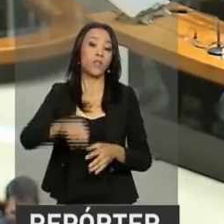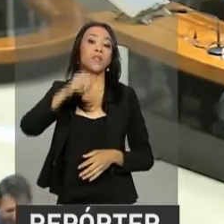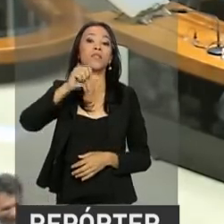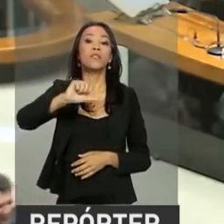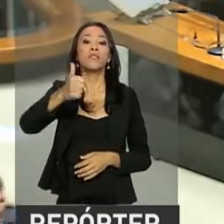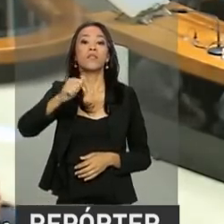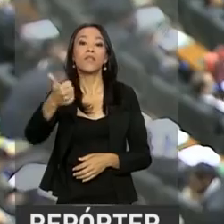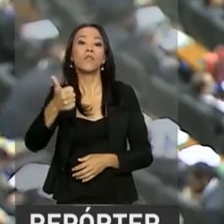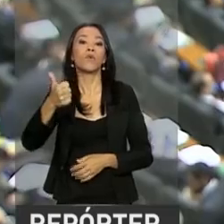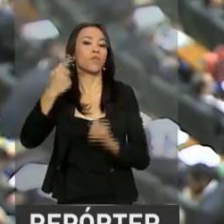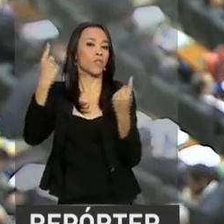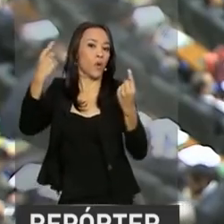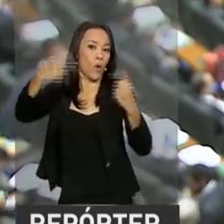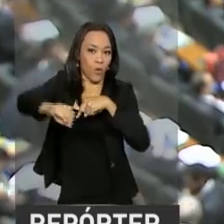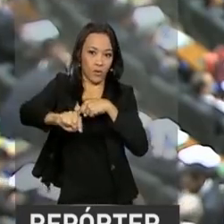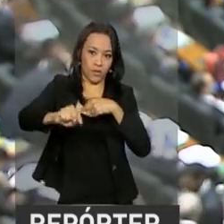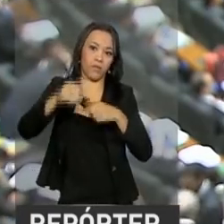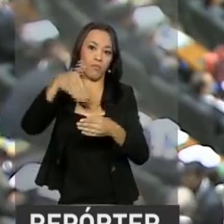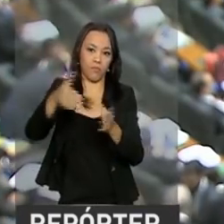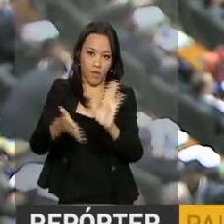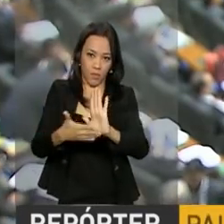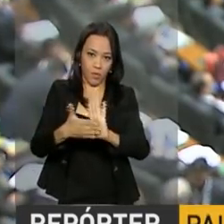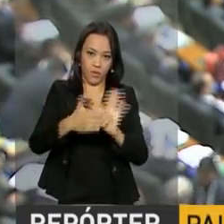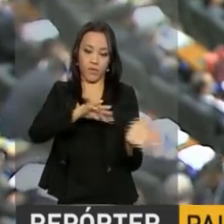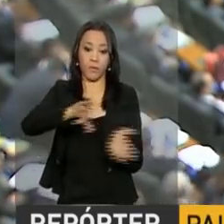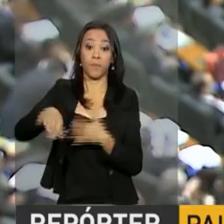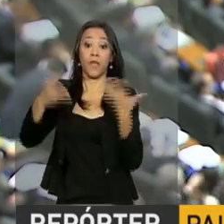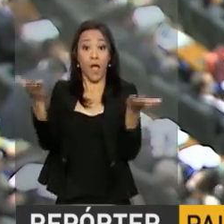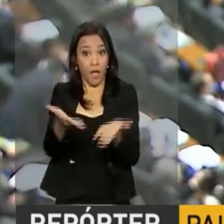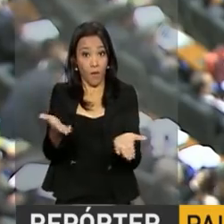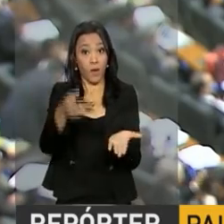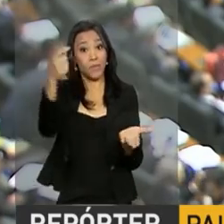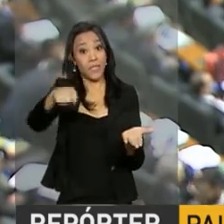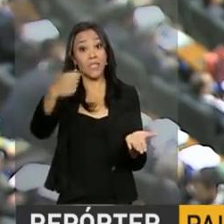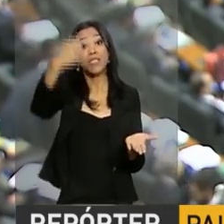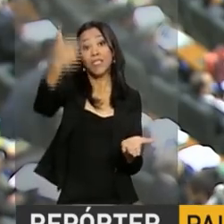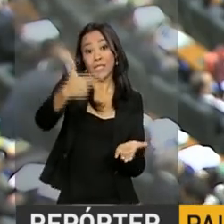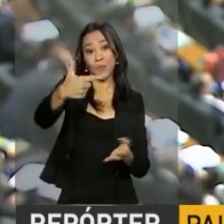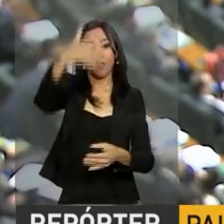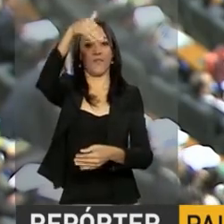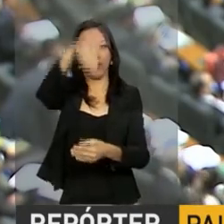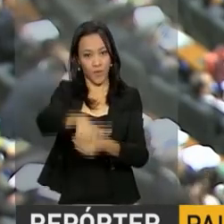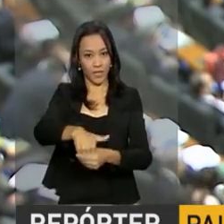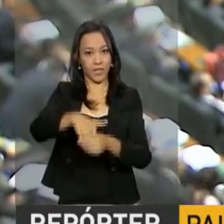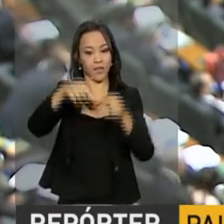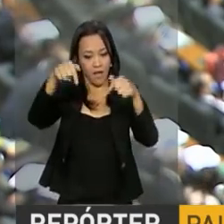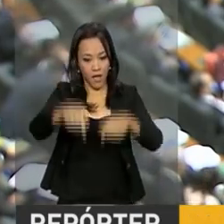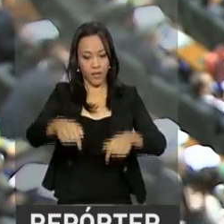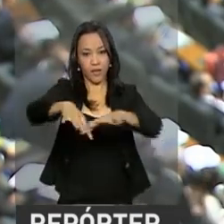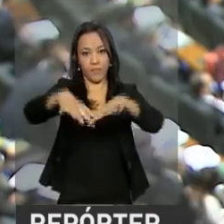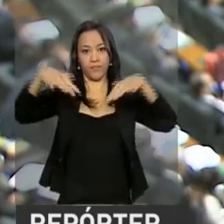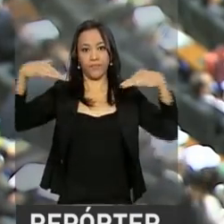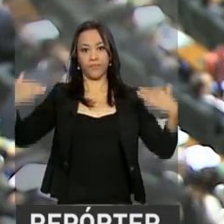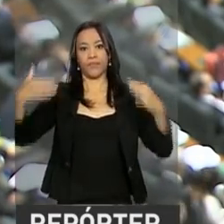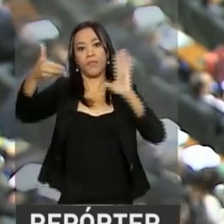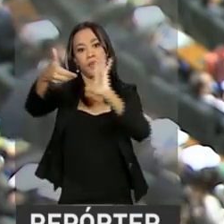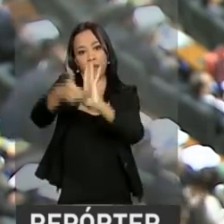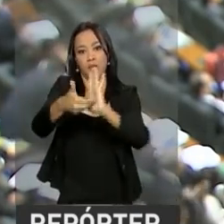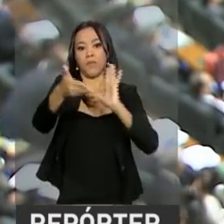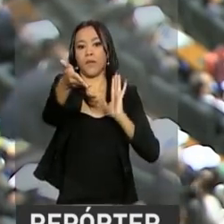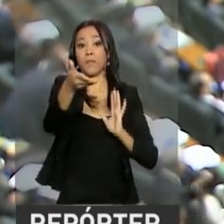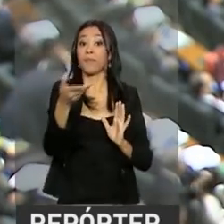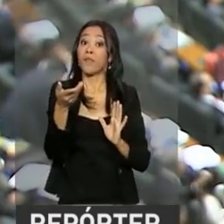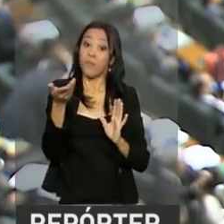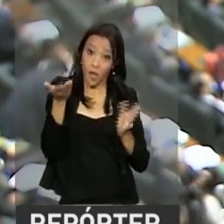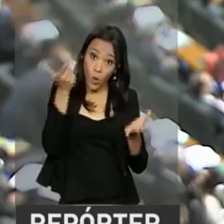111 contrários. Agora a proposta precisa passar por um segundo turno de votação aqui na Câmara dos Deputados. Para